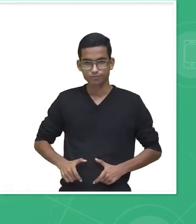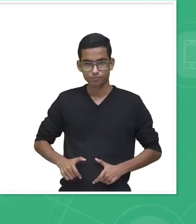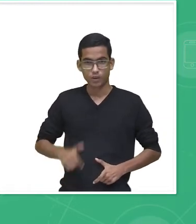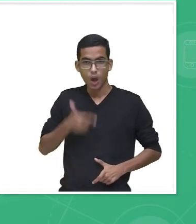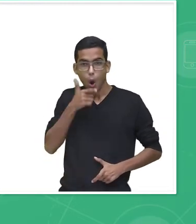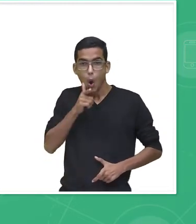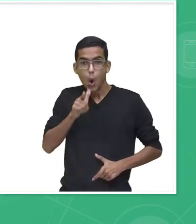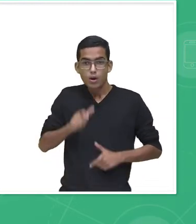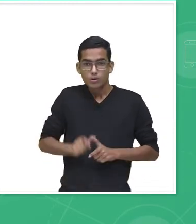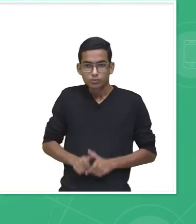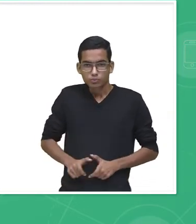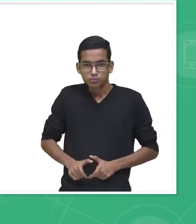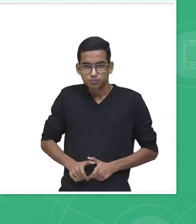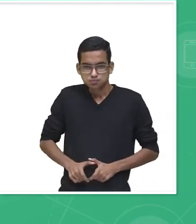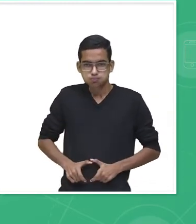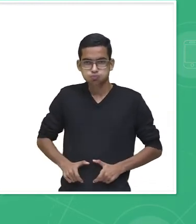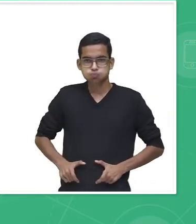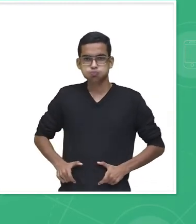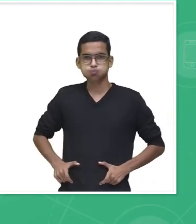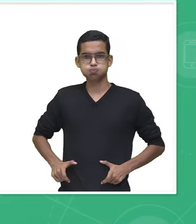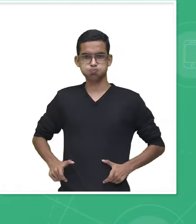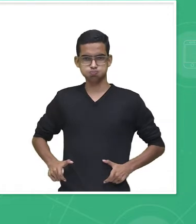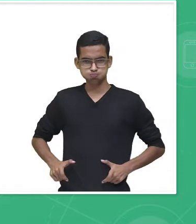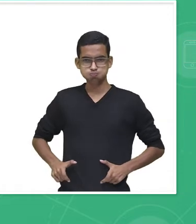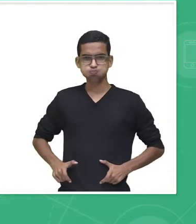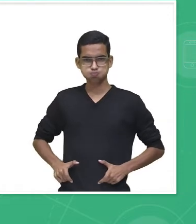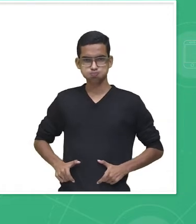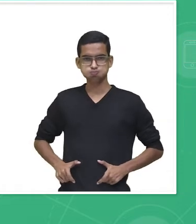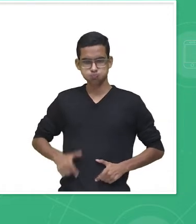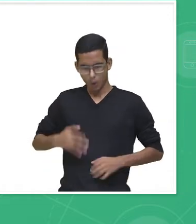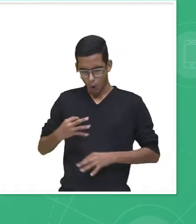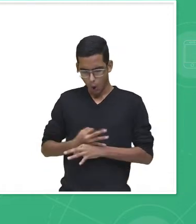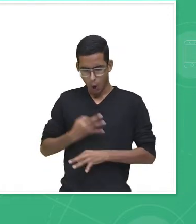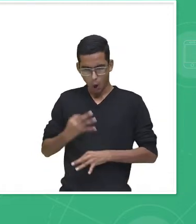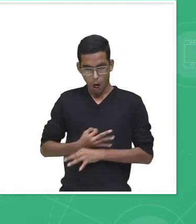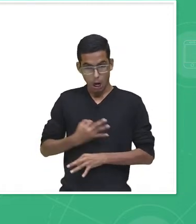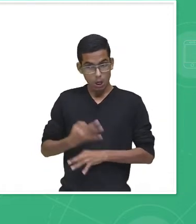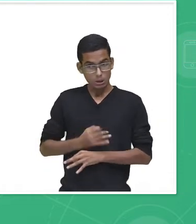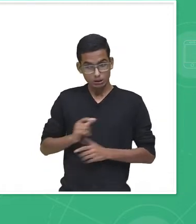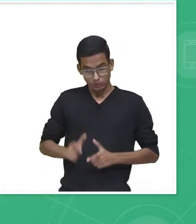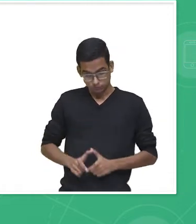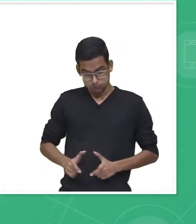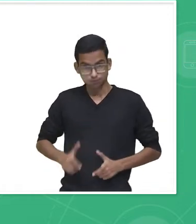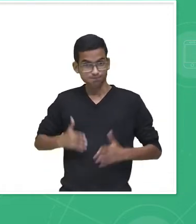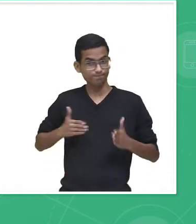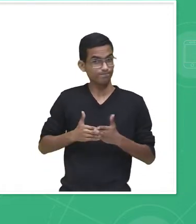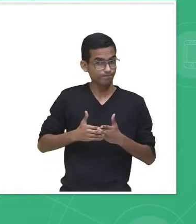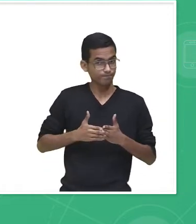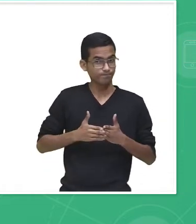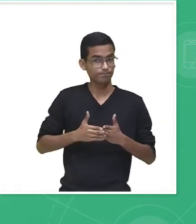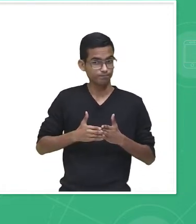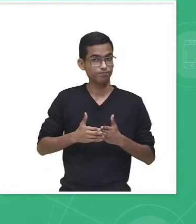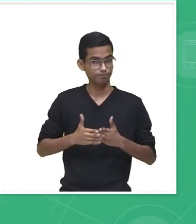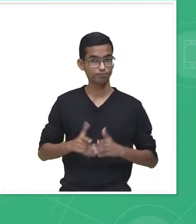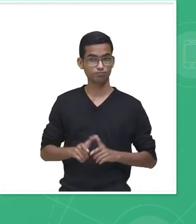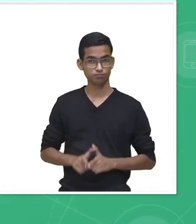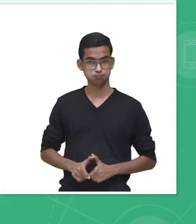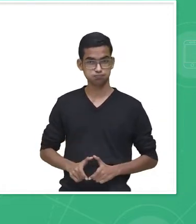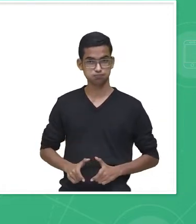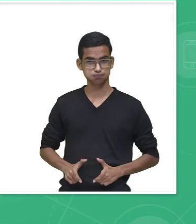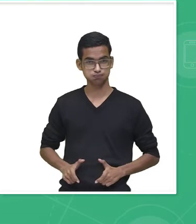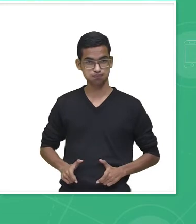o bonde tá bom falar aguenta até um certo limite ali de ml de urina tá gente